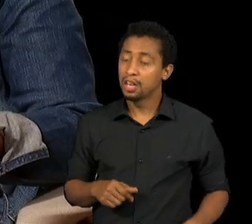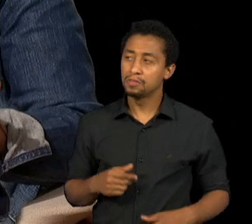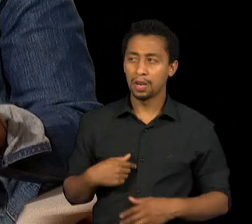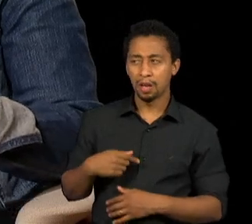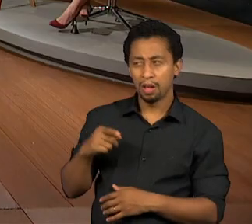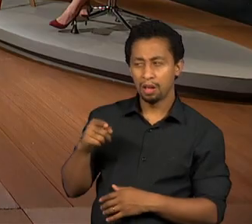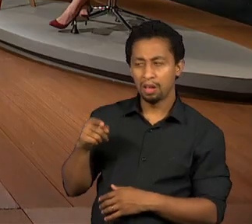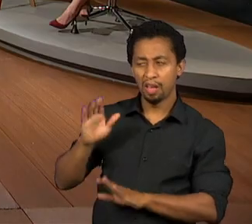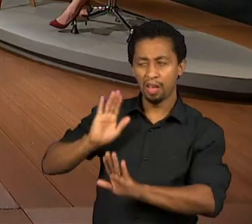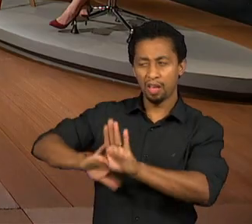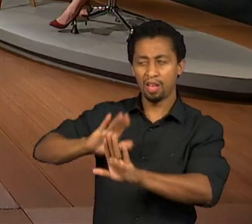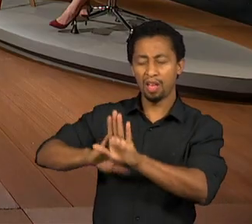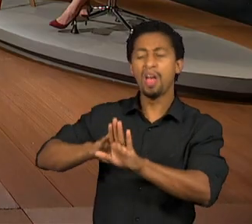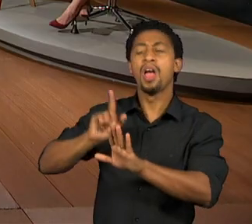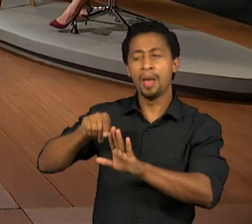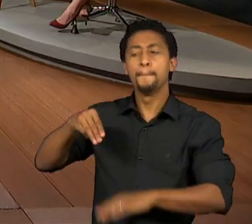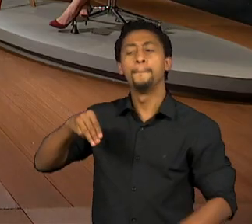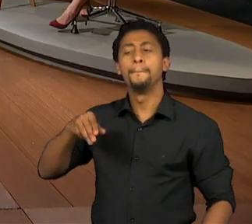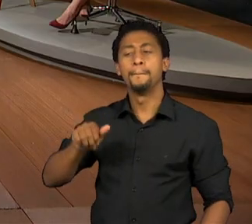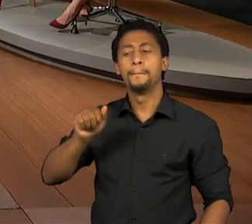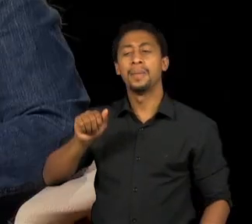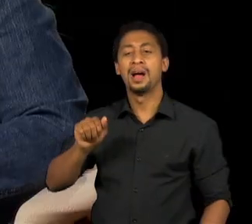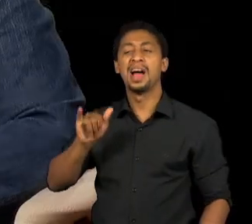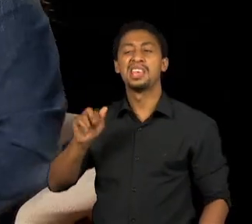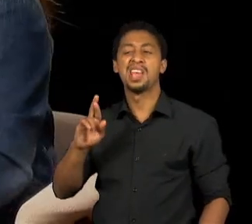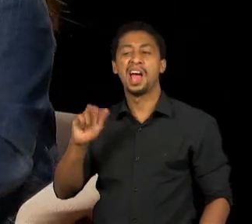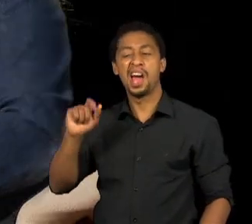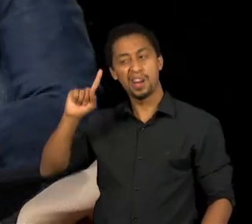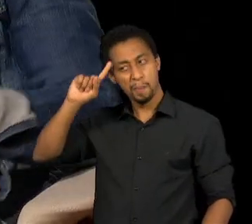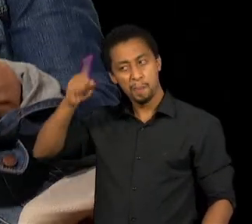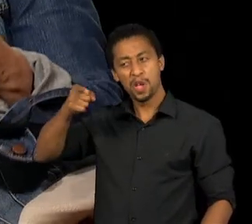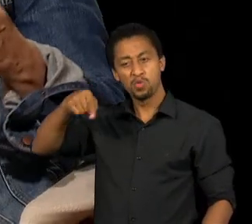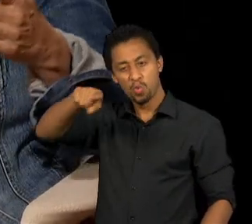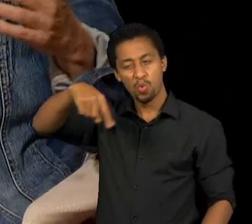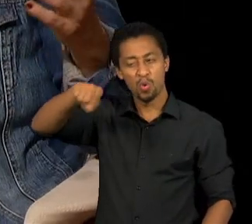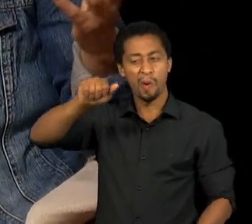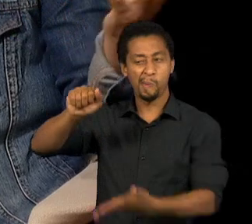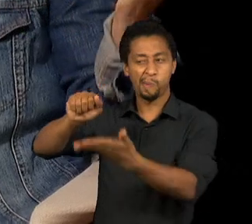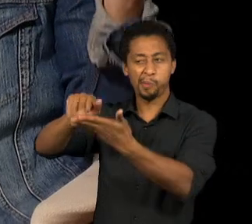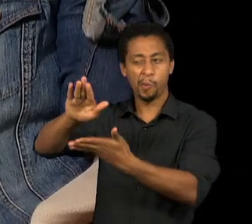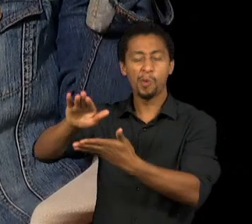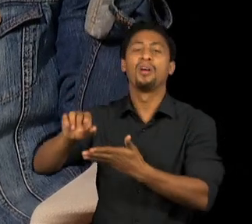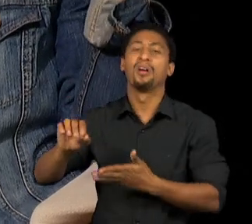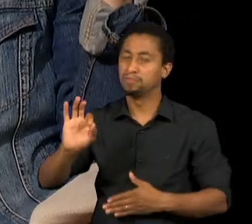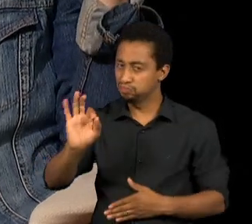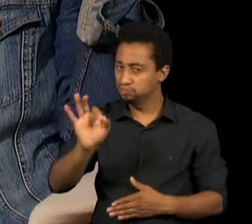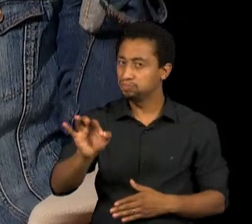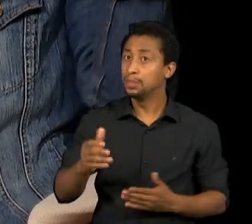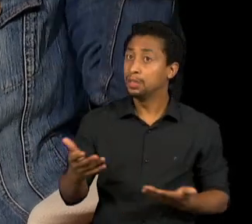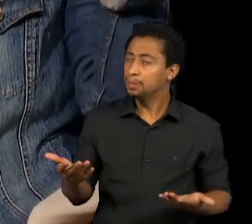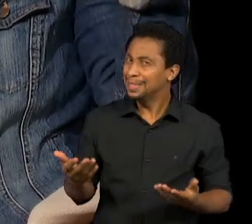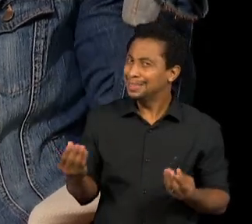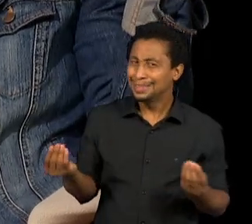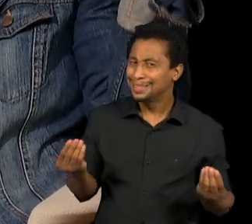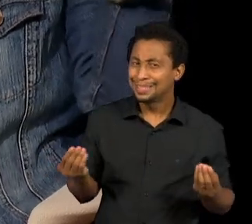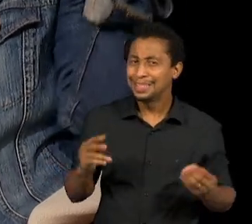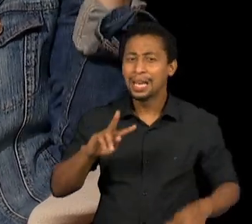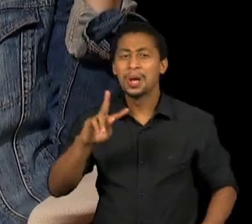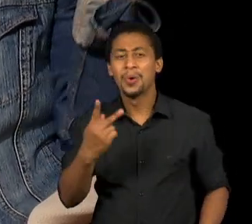embora. A Maiara fez isso, a Maiara resolveu aquilo, a Maiara... E o Erval falava, mas gente, sou eu